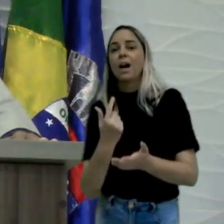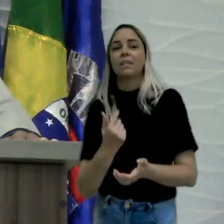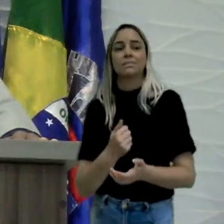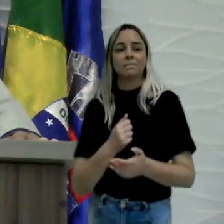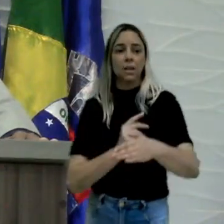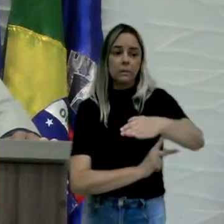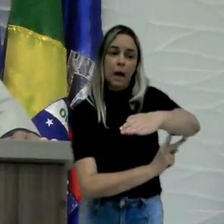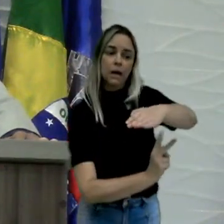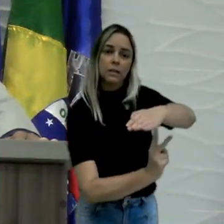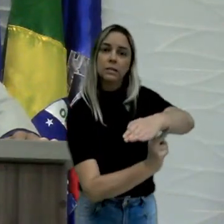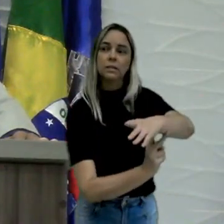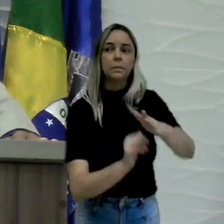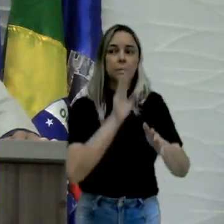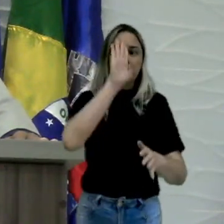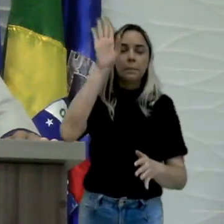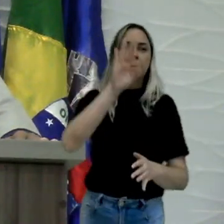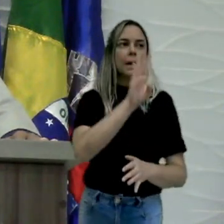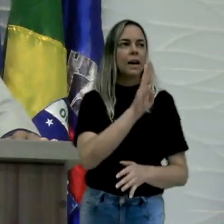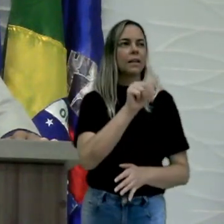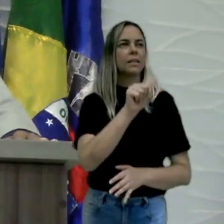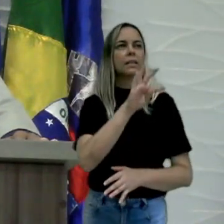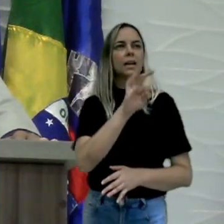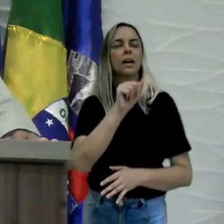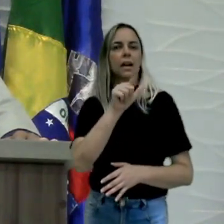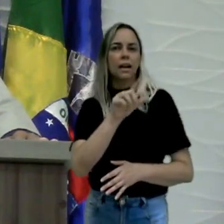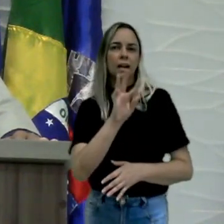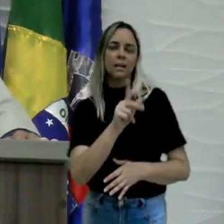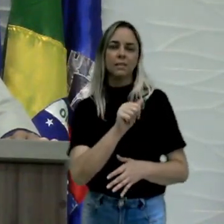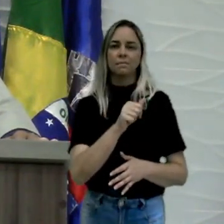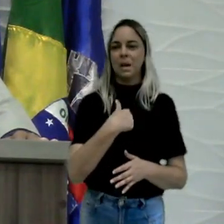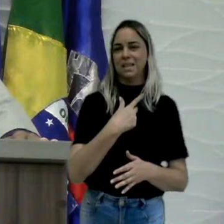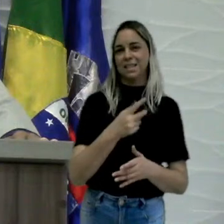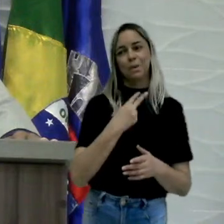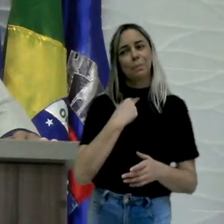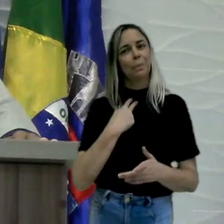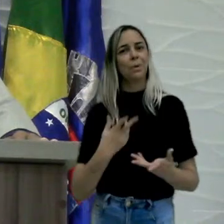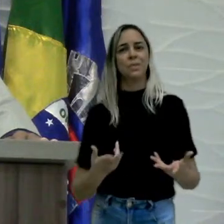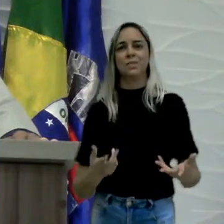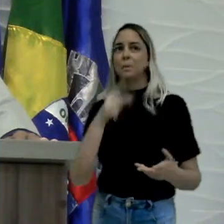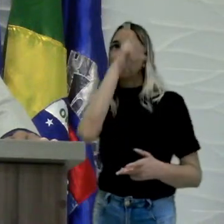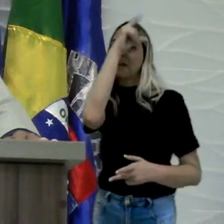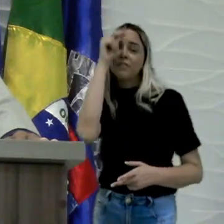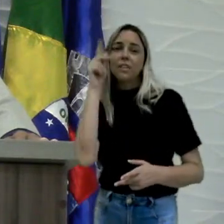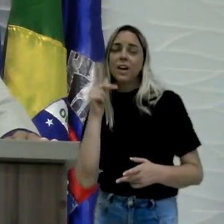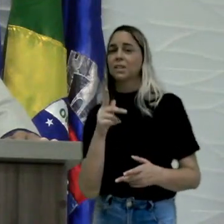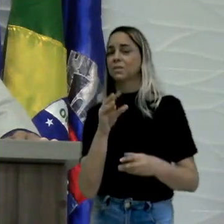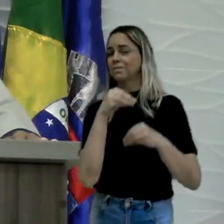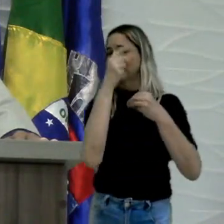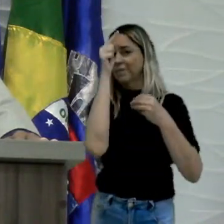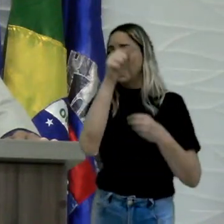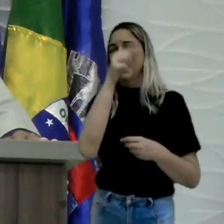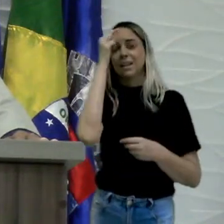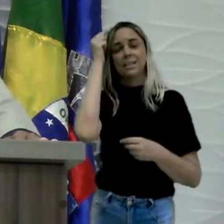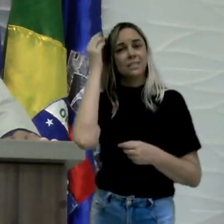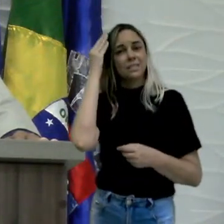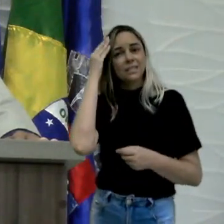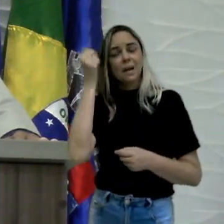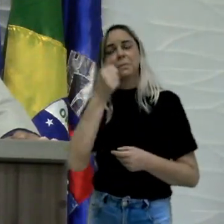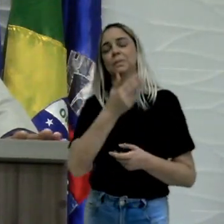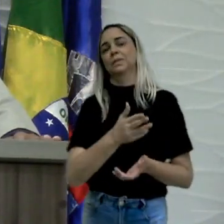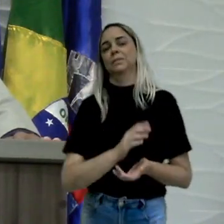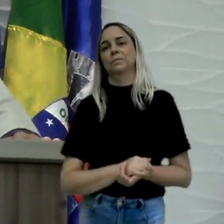cobra, principalmente a da batalha, mas não está no meu poder, está no poder do prefeito. É a mesma coisa dessa água, está no poder